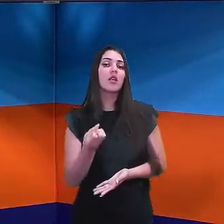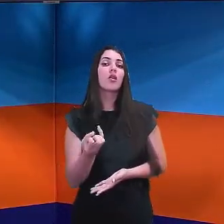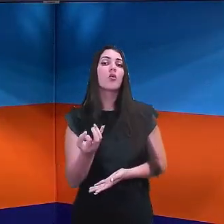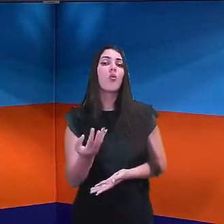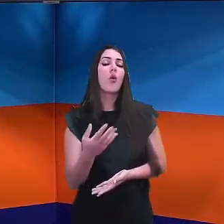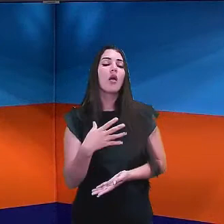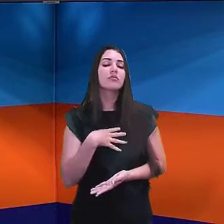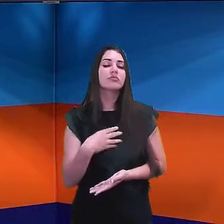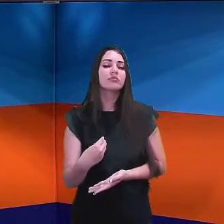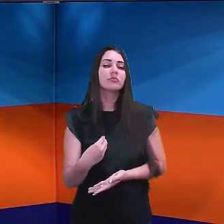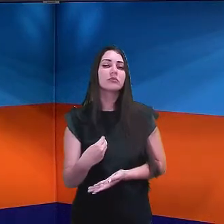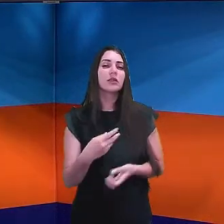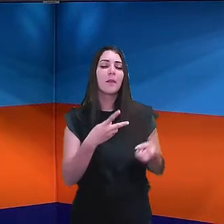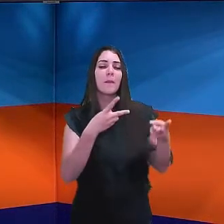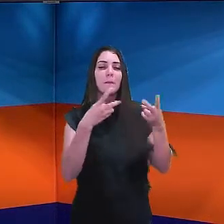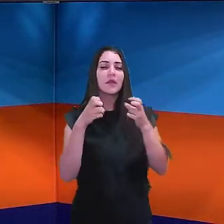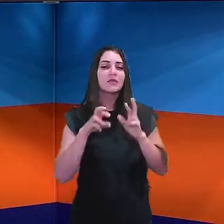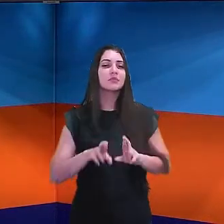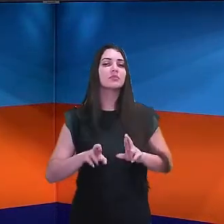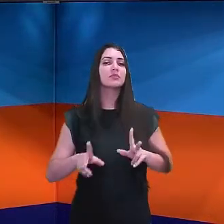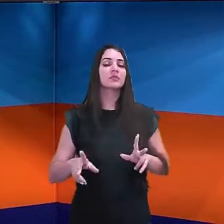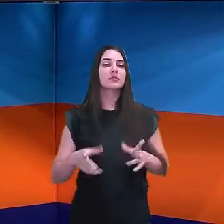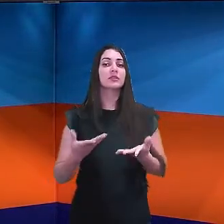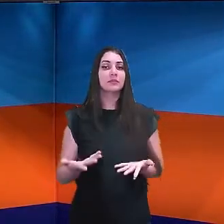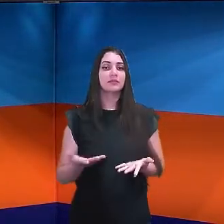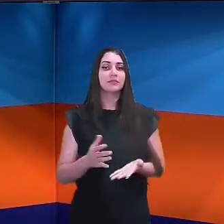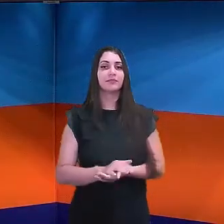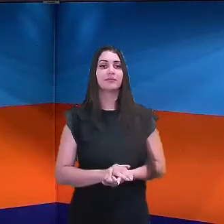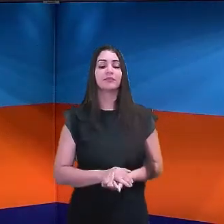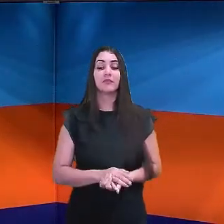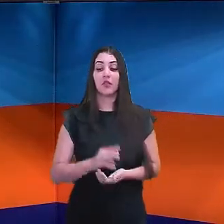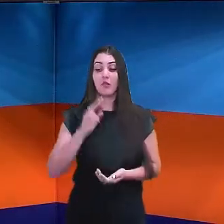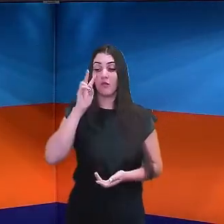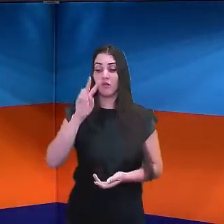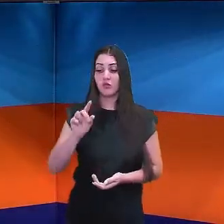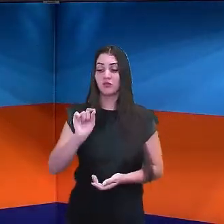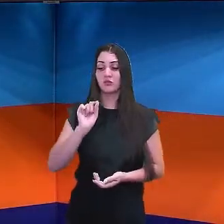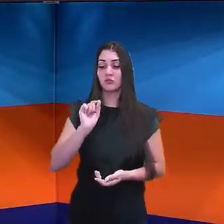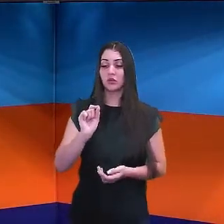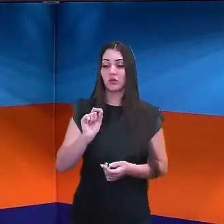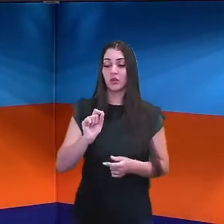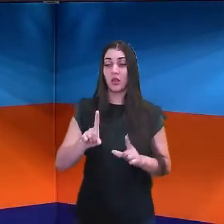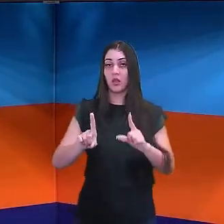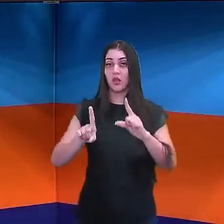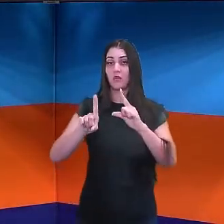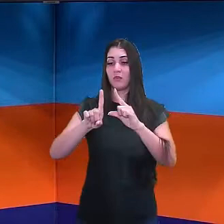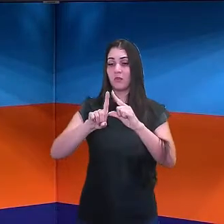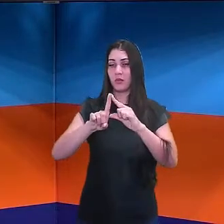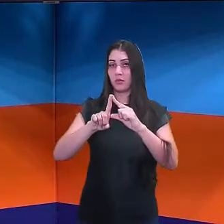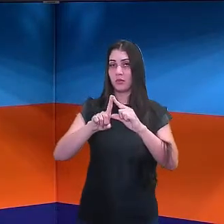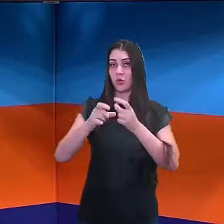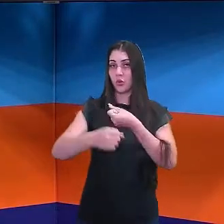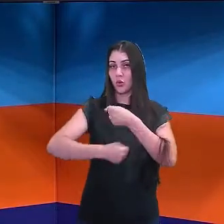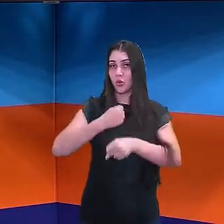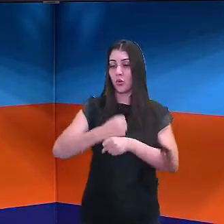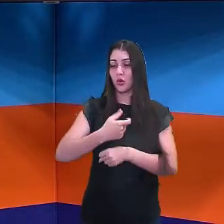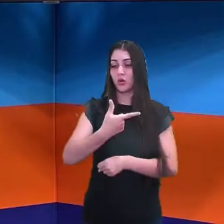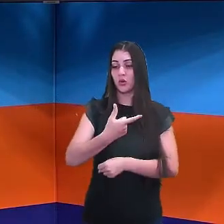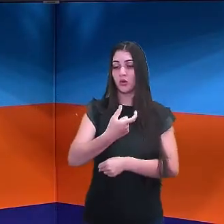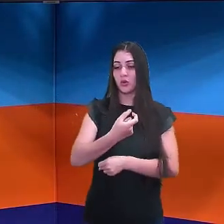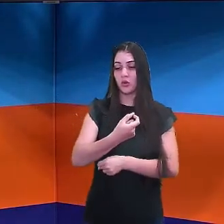a diferença aí? Entendeu? Então, vejam só. Olha a pirâmide do ano 2020, como